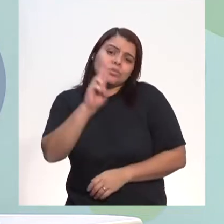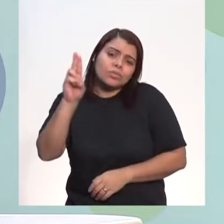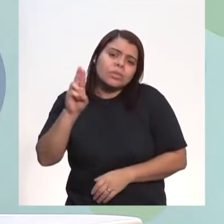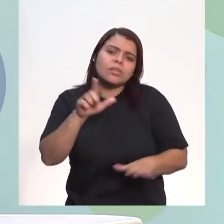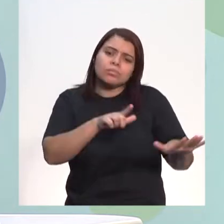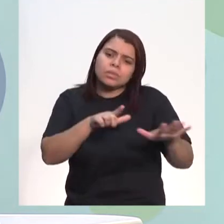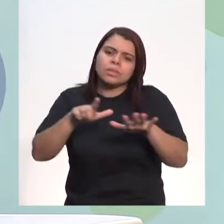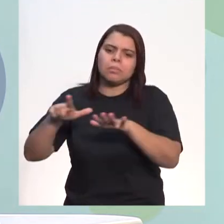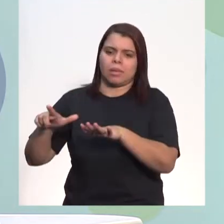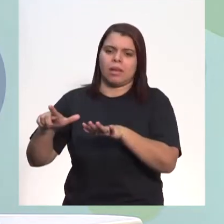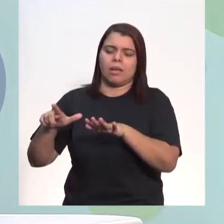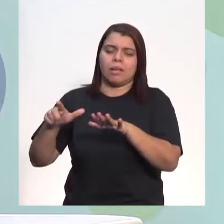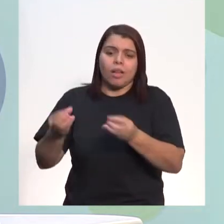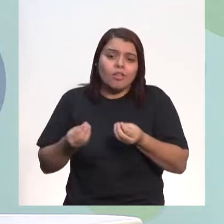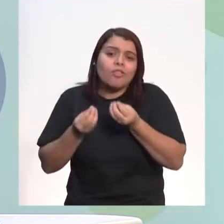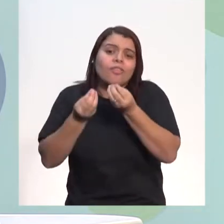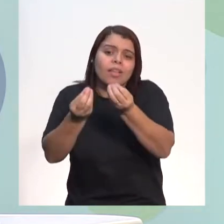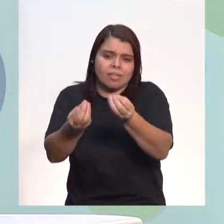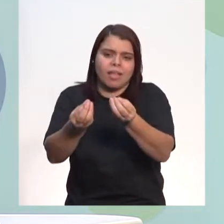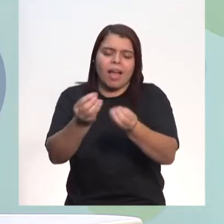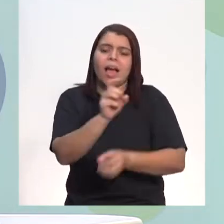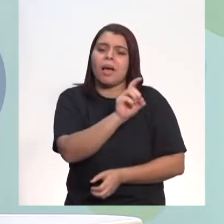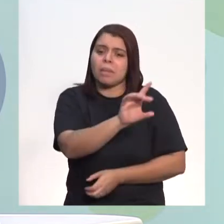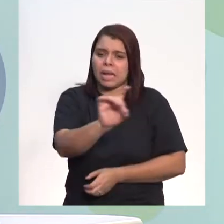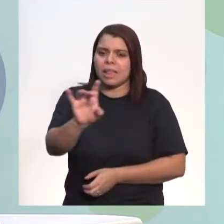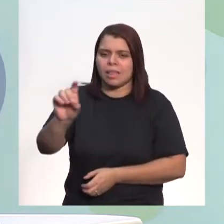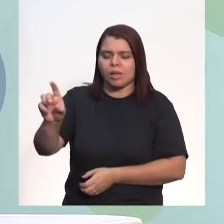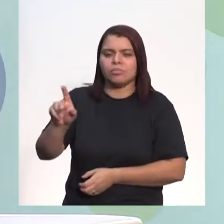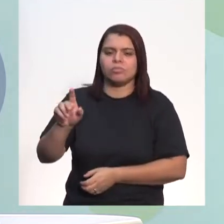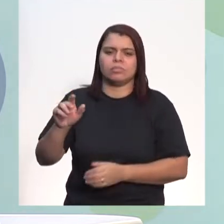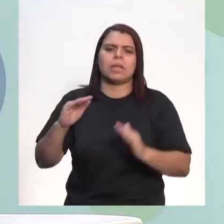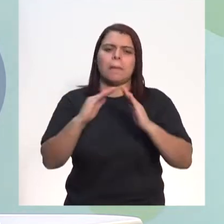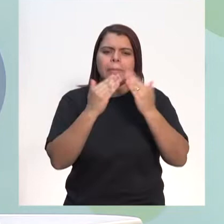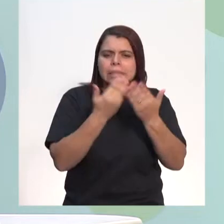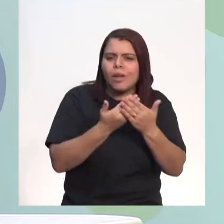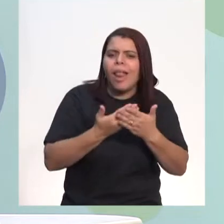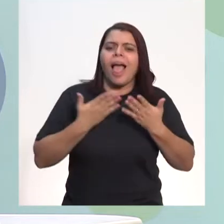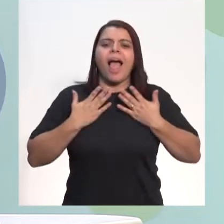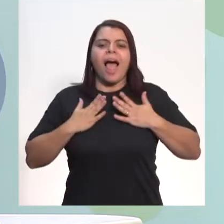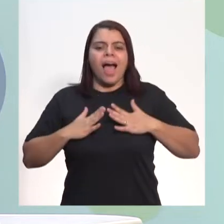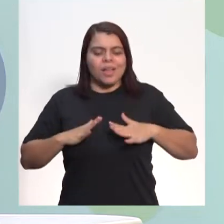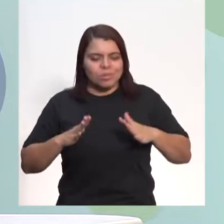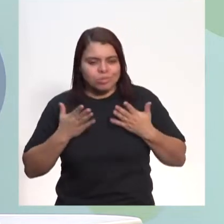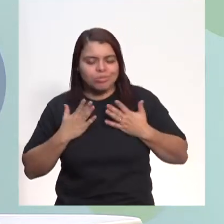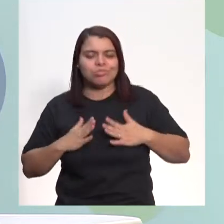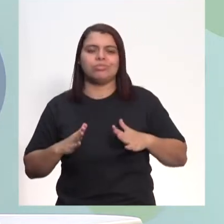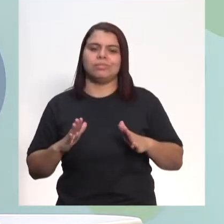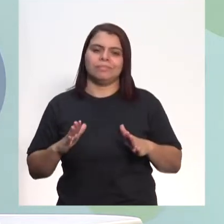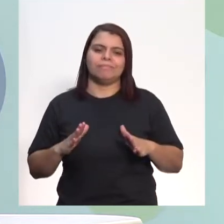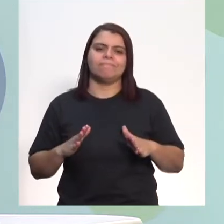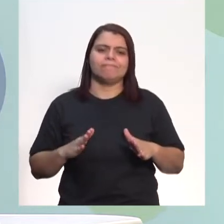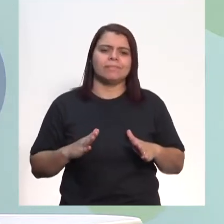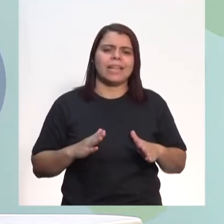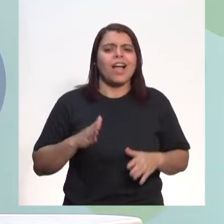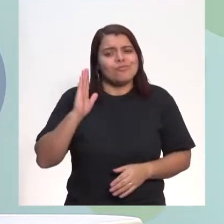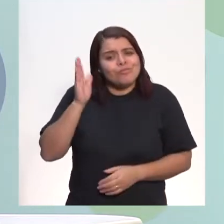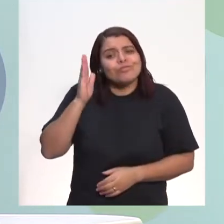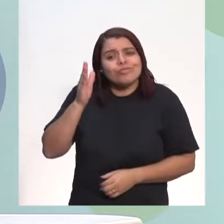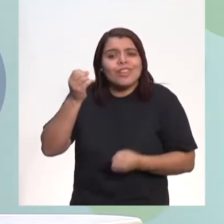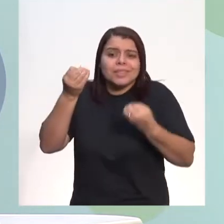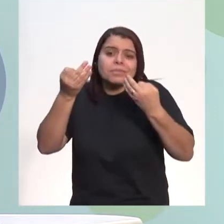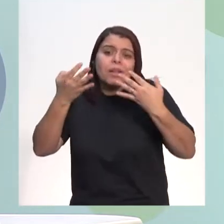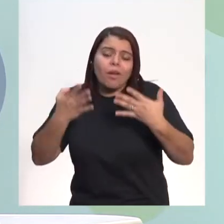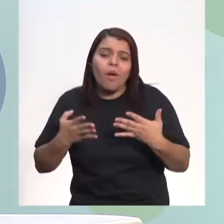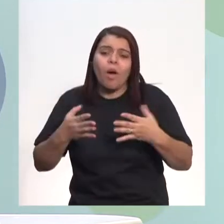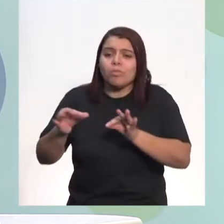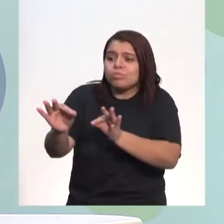que serão utilizadas também a partir da semana que vem. A gente pede um pouquinho de paciência, né, porque, como mencionamos, é um processo, a gente também está